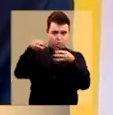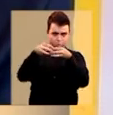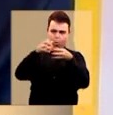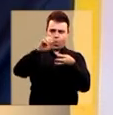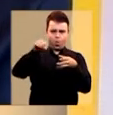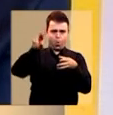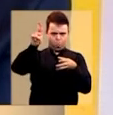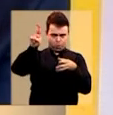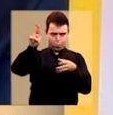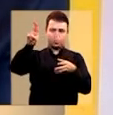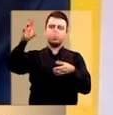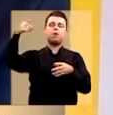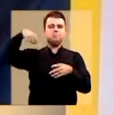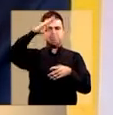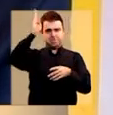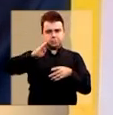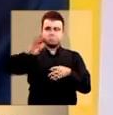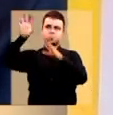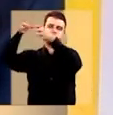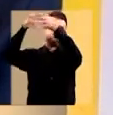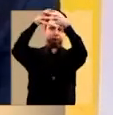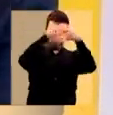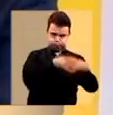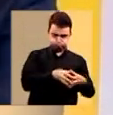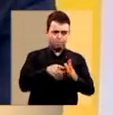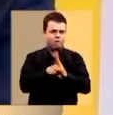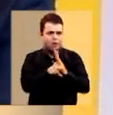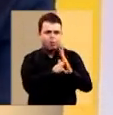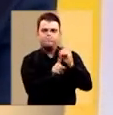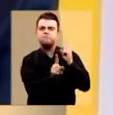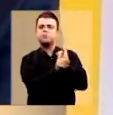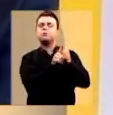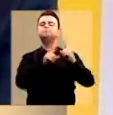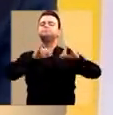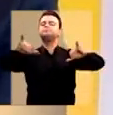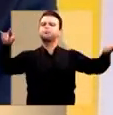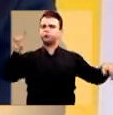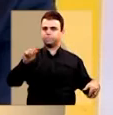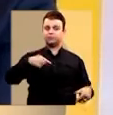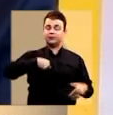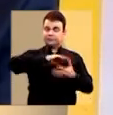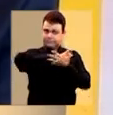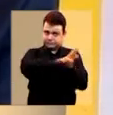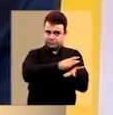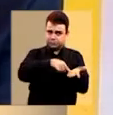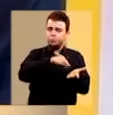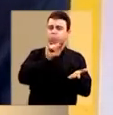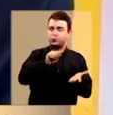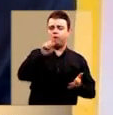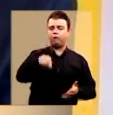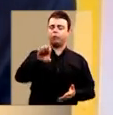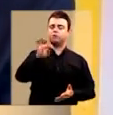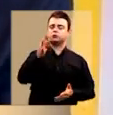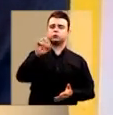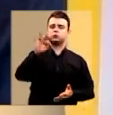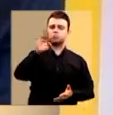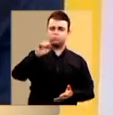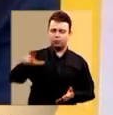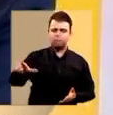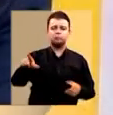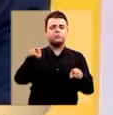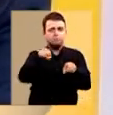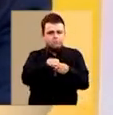da ONU sobre população afrodescendente no Brasil, eles disseram o seguinte: olha, no Brasil, o racismo ele é estrutural